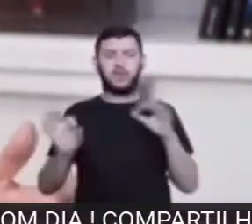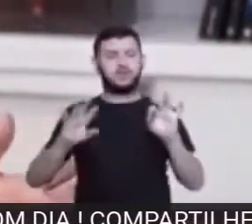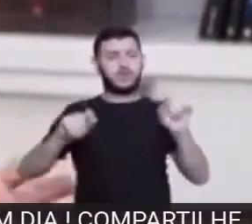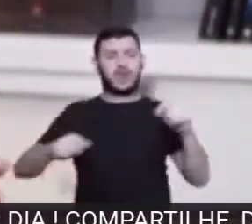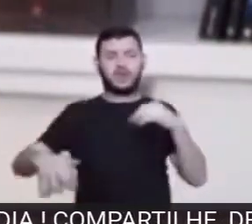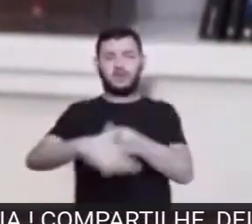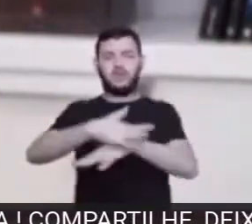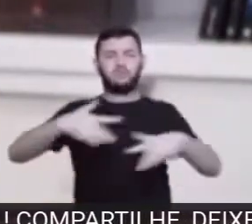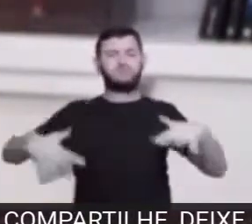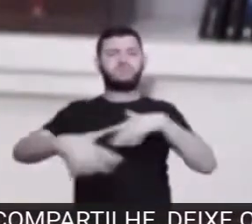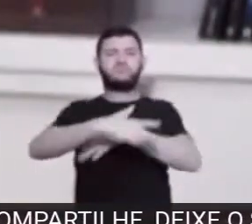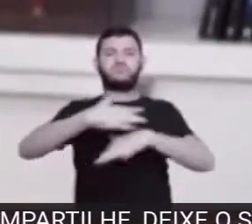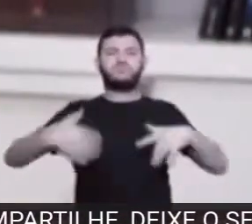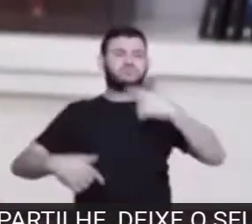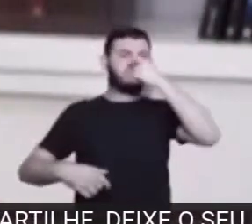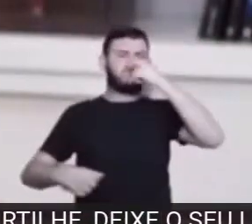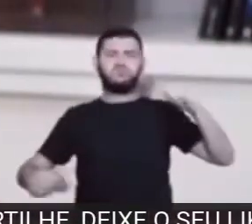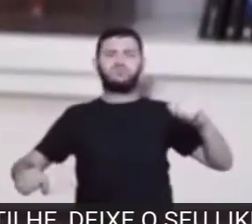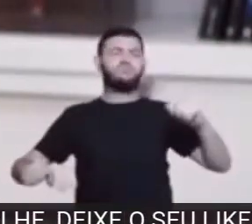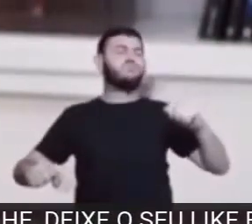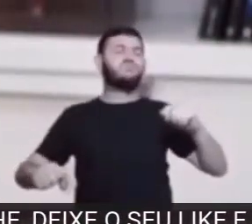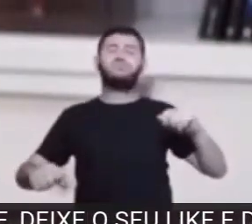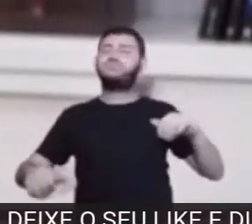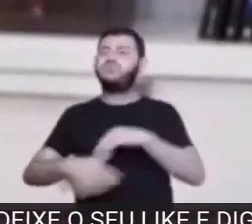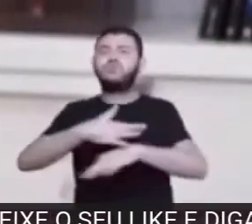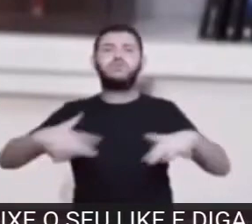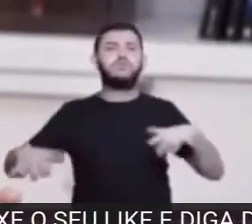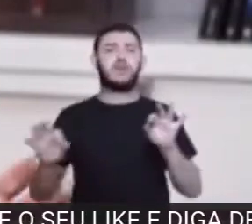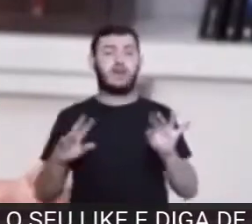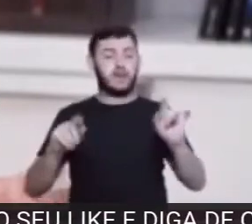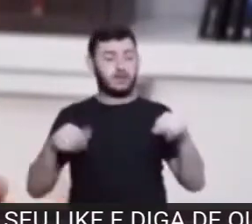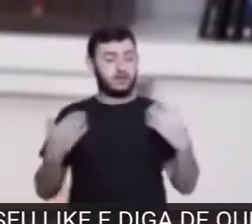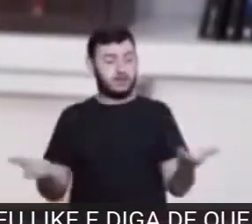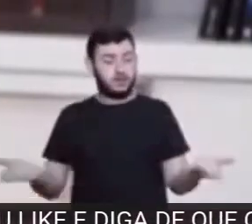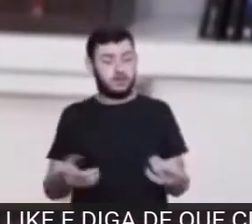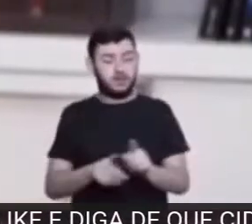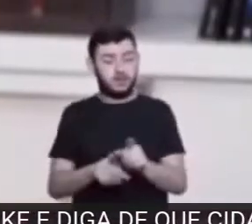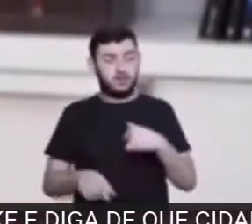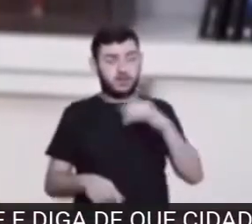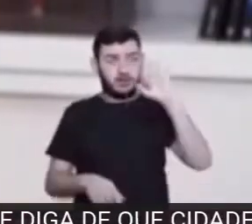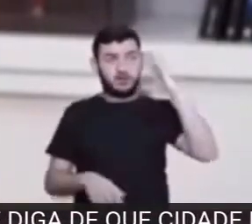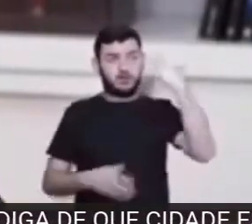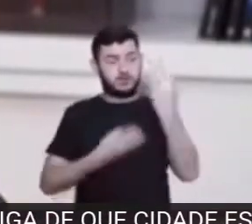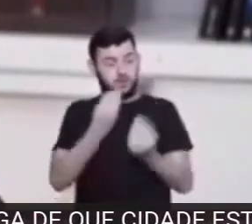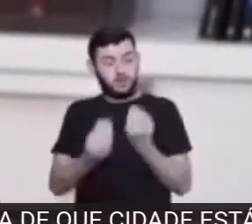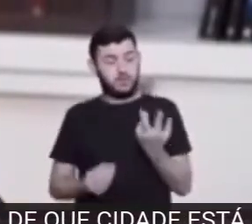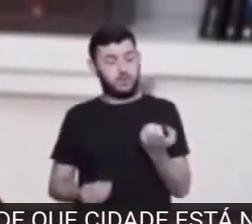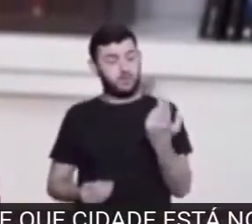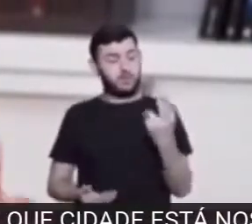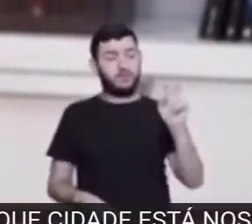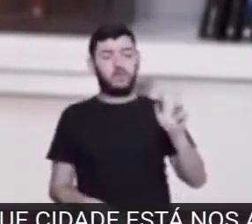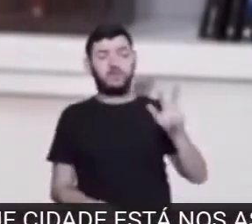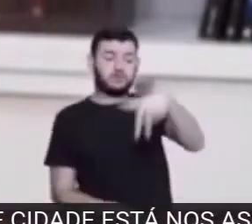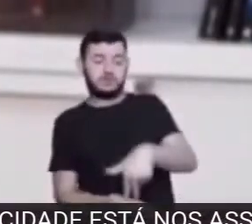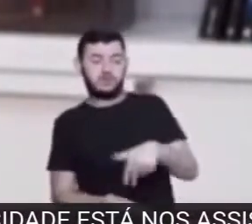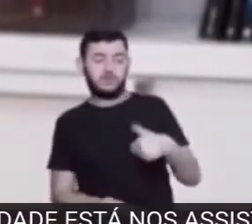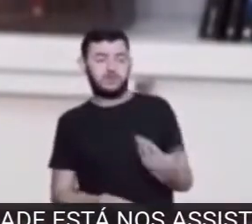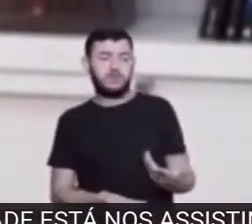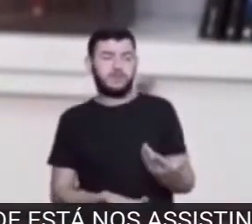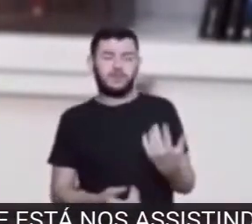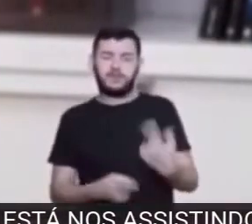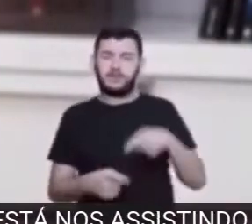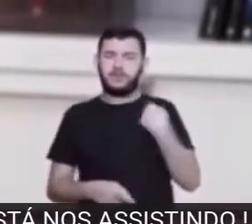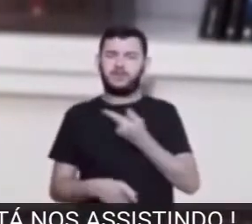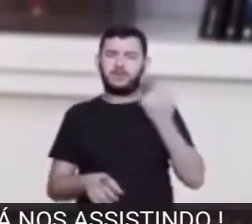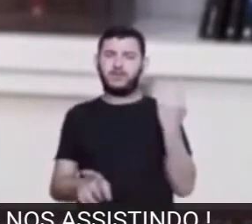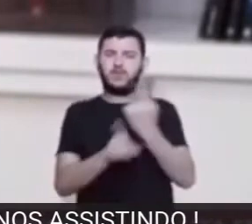Então, ainda estou definindo como é que eu vou para conversar. Porque é o seguinte, depois que a gente faz um encontro com 50, com 60